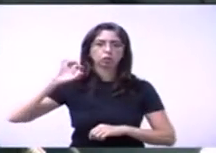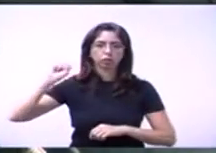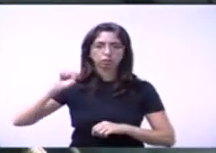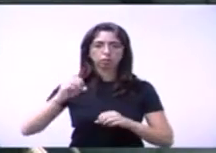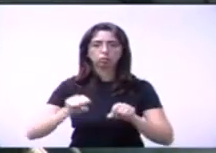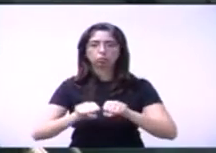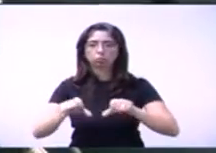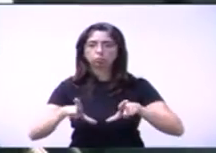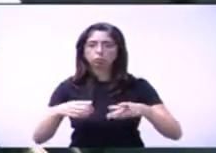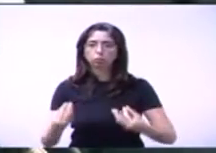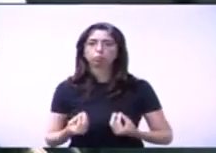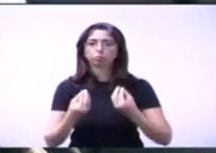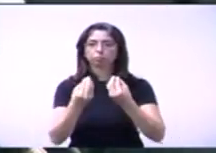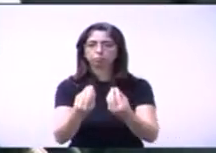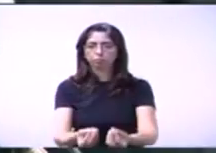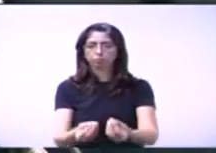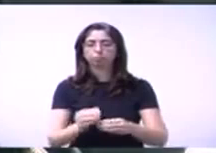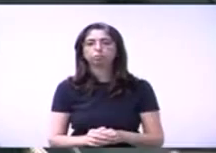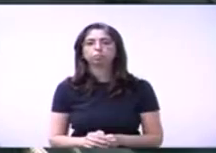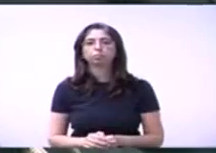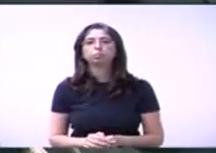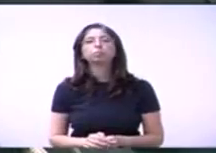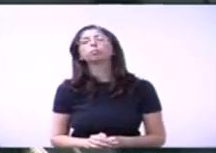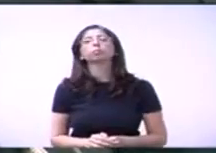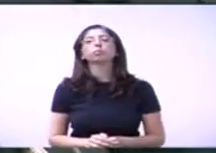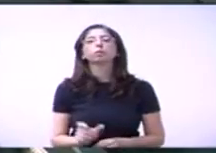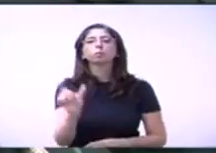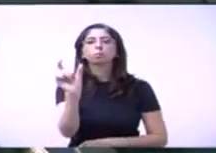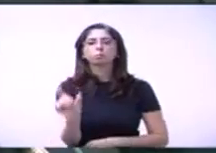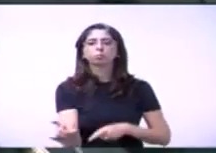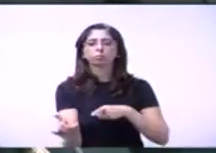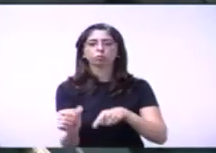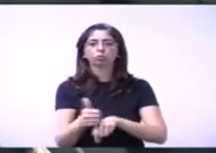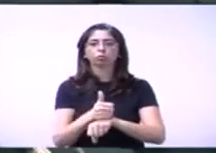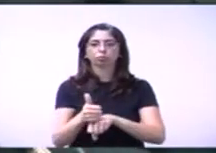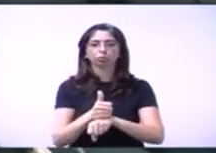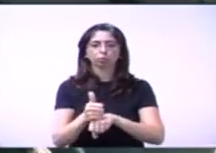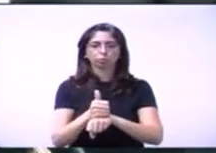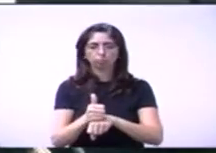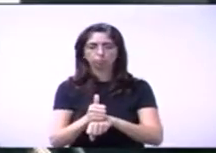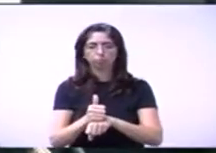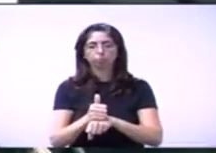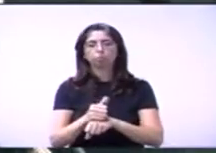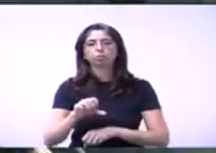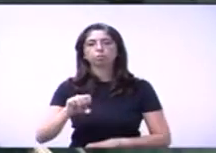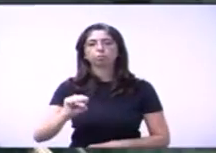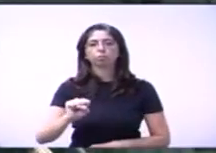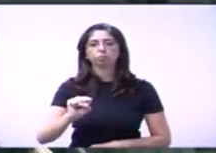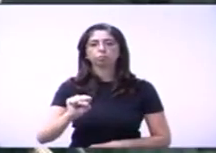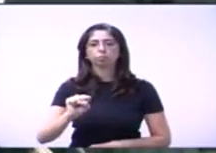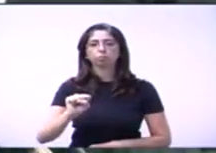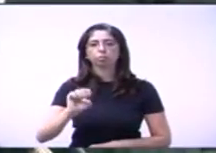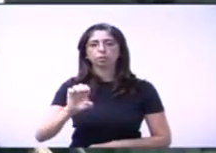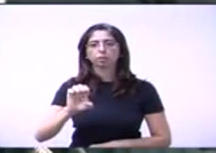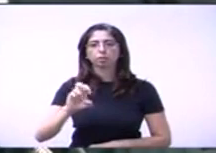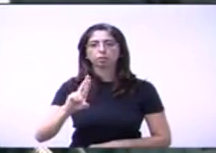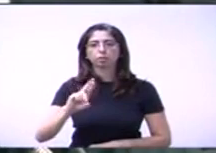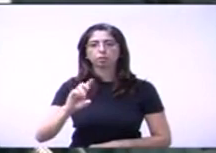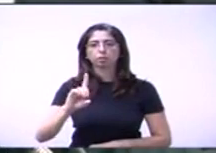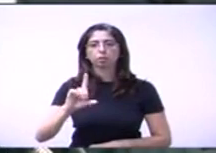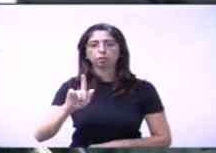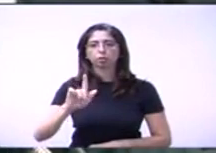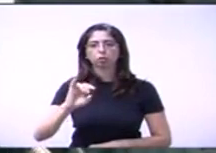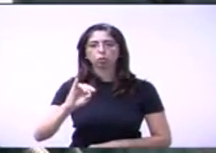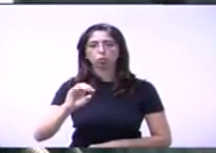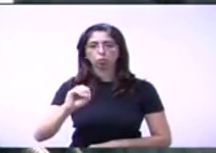de reconhecimento aos integrantes da Defesa Civil de Paulínia, Sérgio Ribeiro, Emanuel